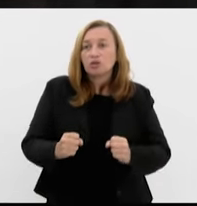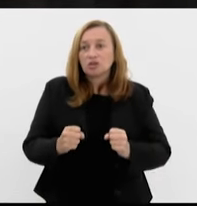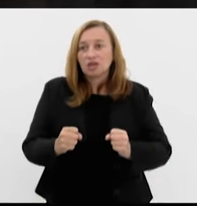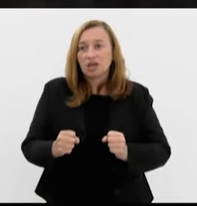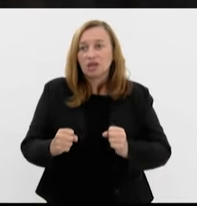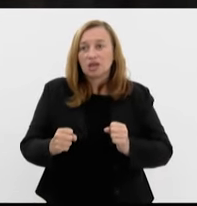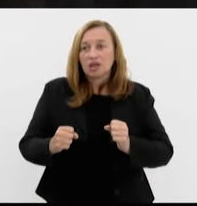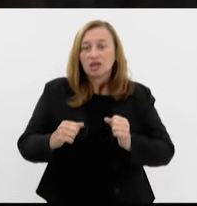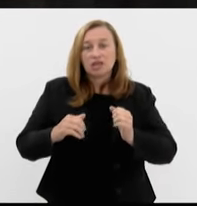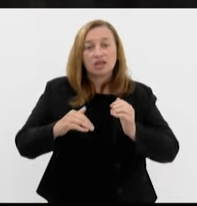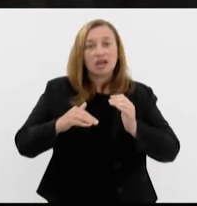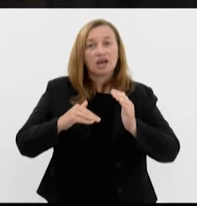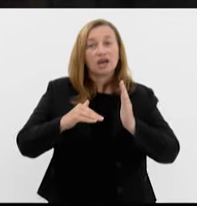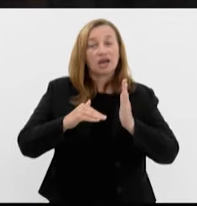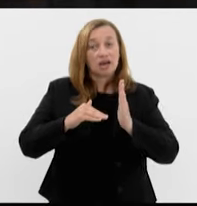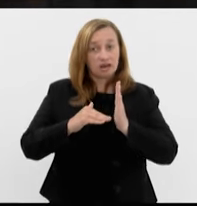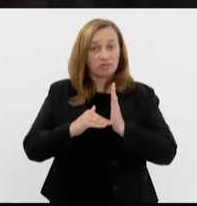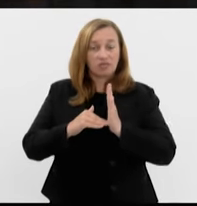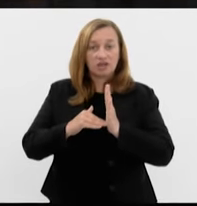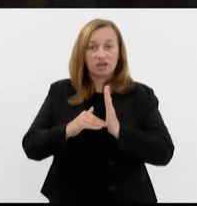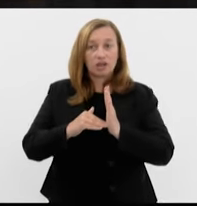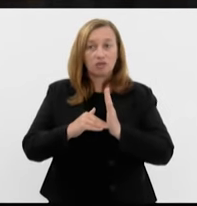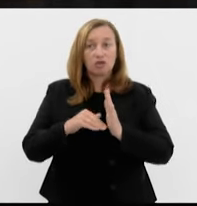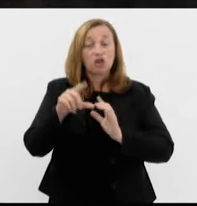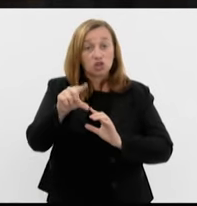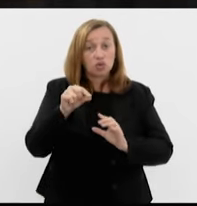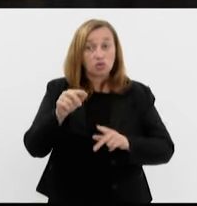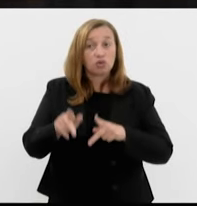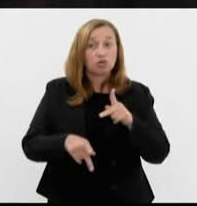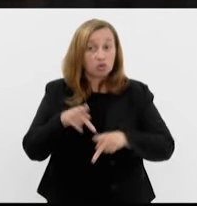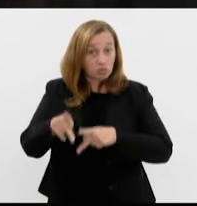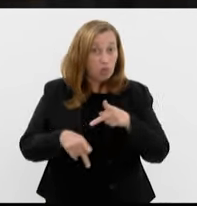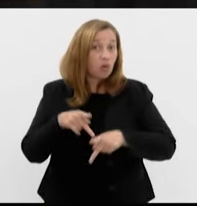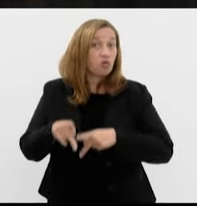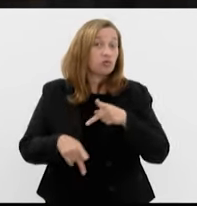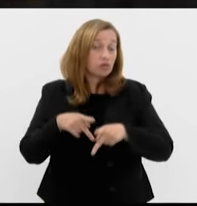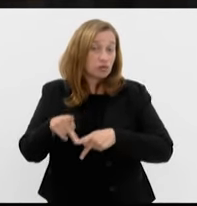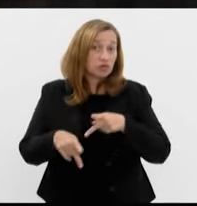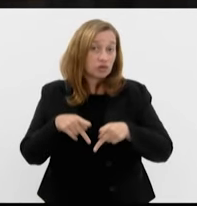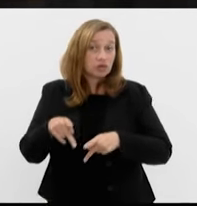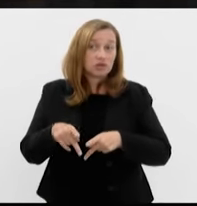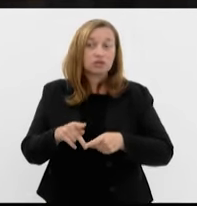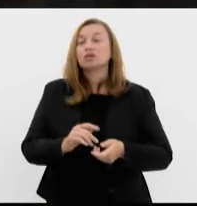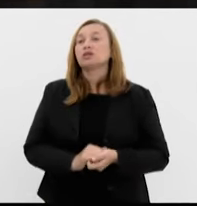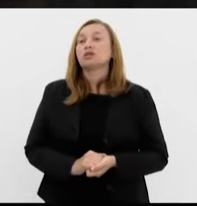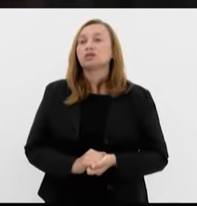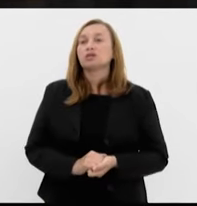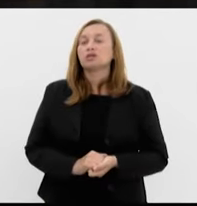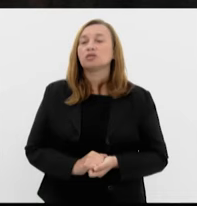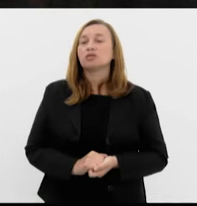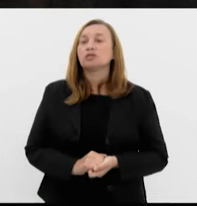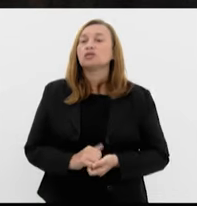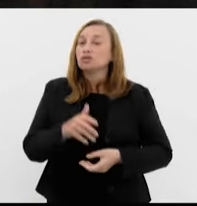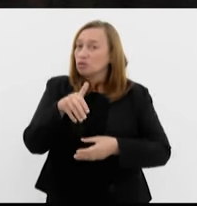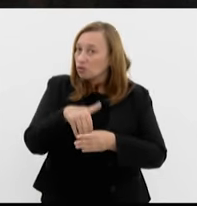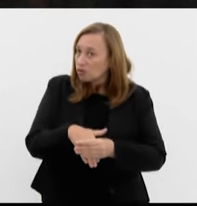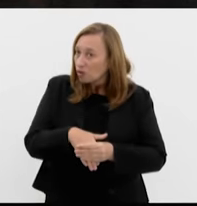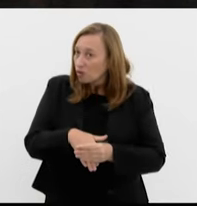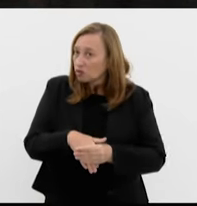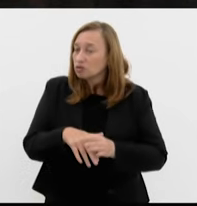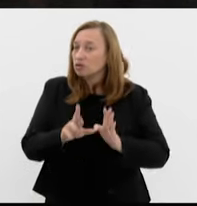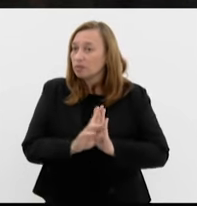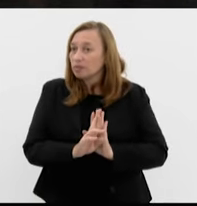do povo e que é que hoje tem a sua prerrogativa definida a partir do voto dos seus